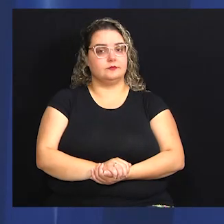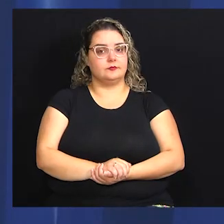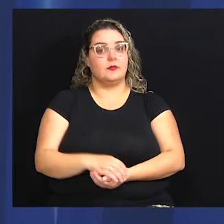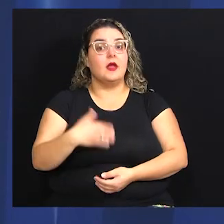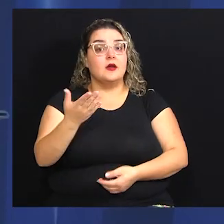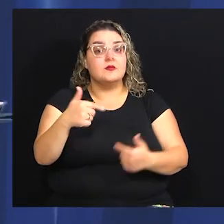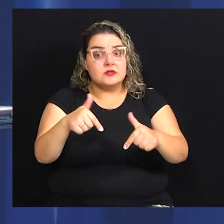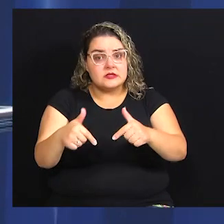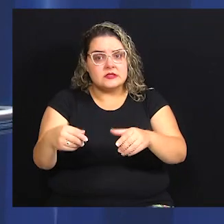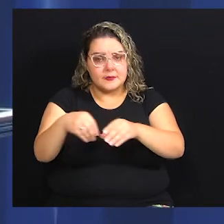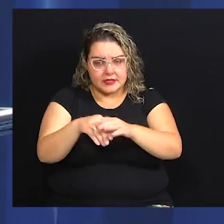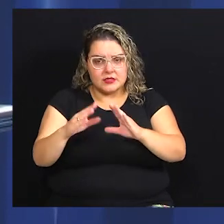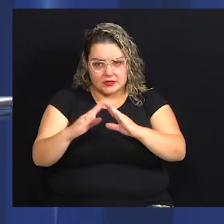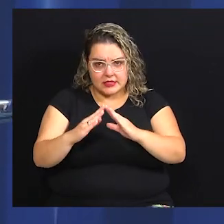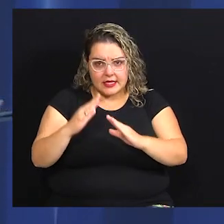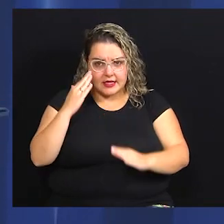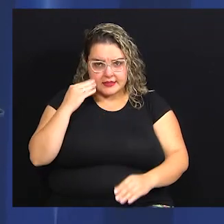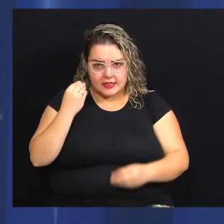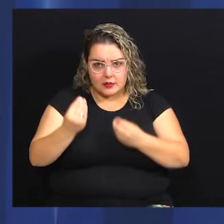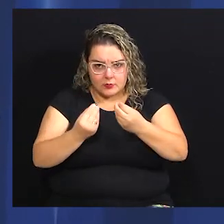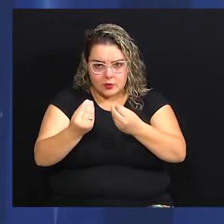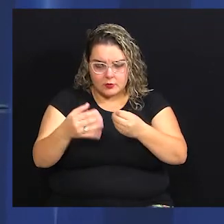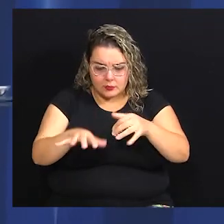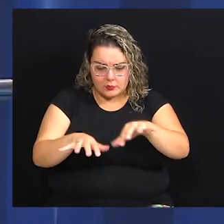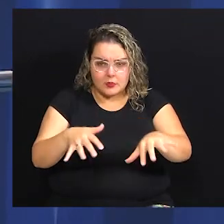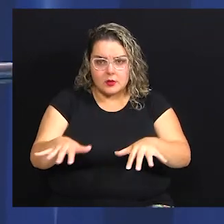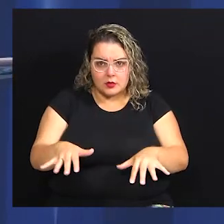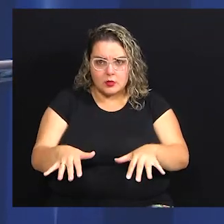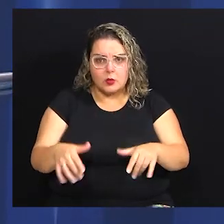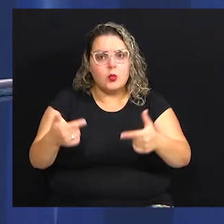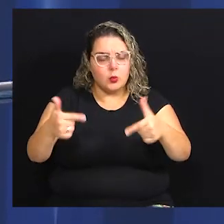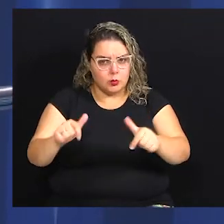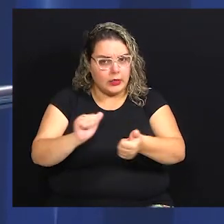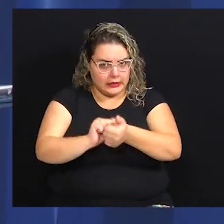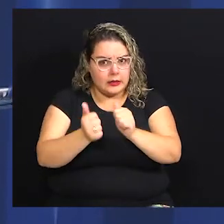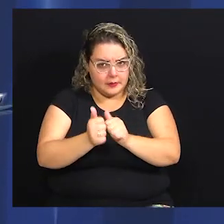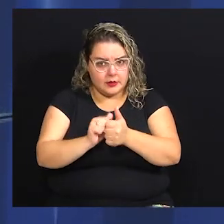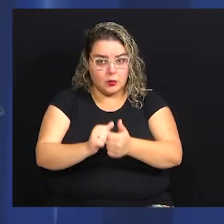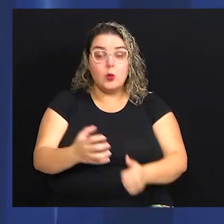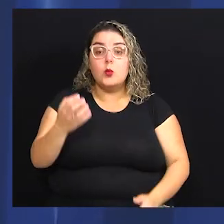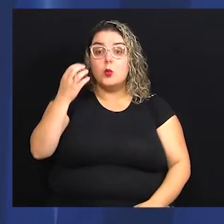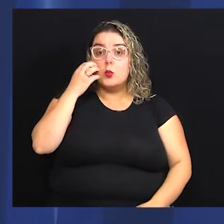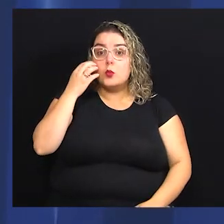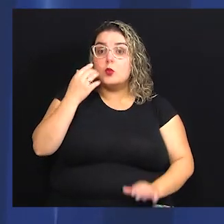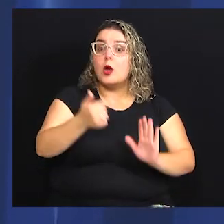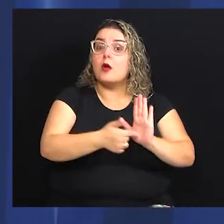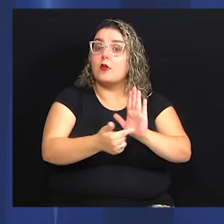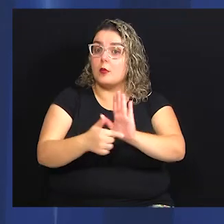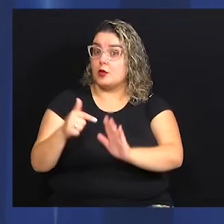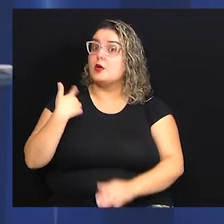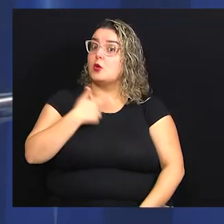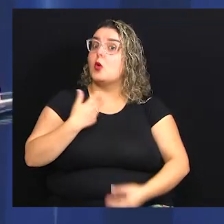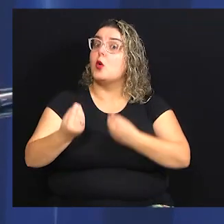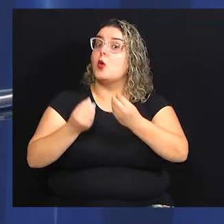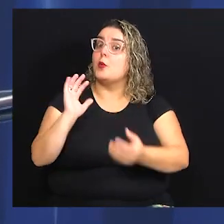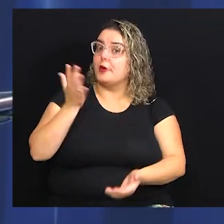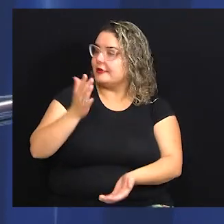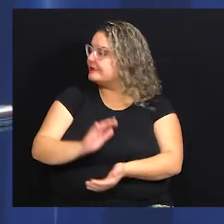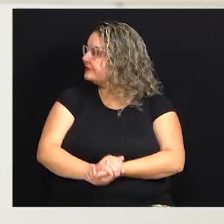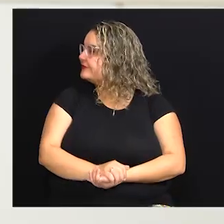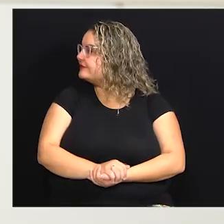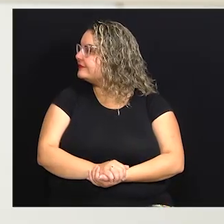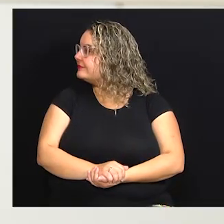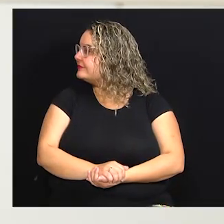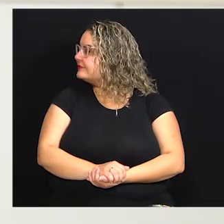Você que trabalha em casa sabe como montar um ambiente adaptável? O André Aranha vai mostrar pra gente como isso